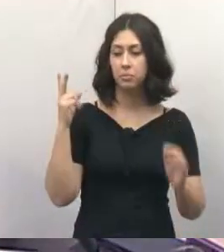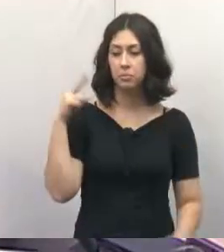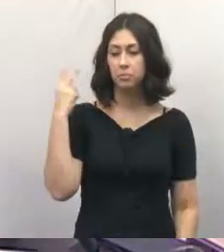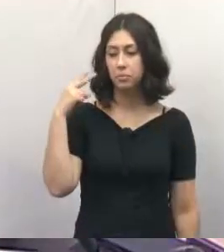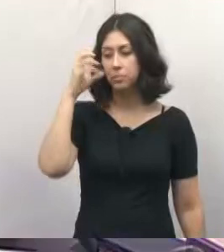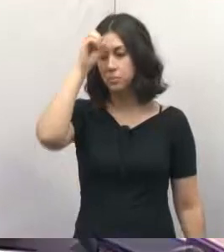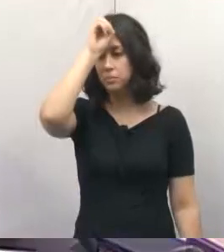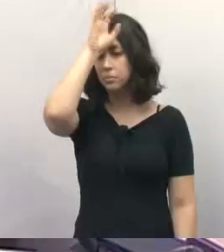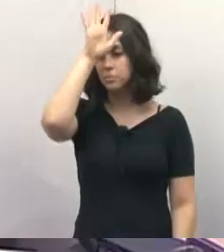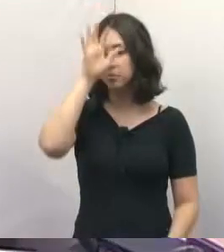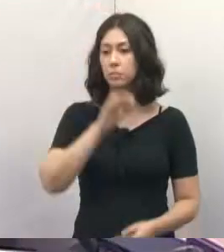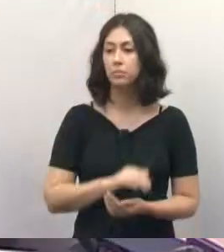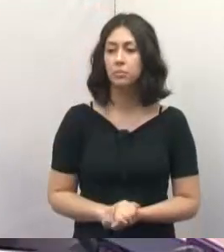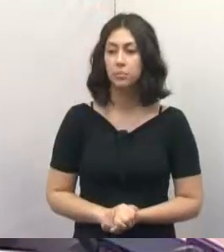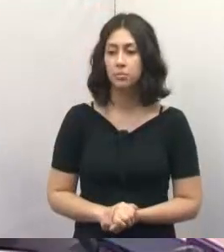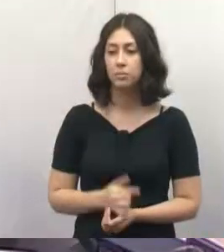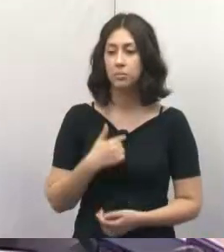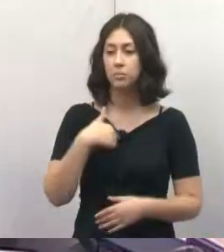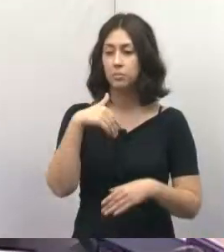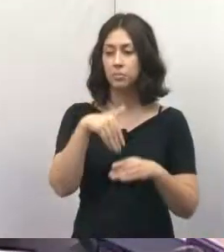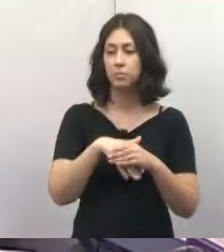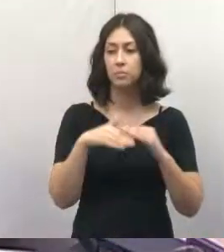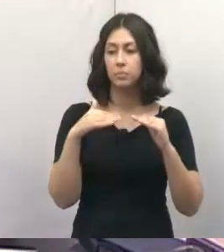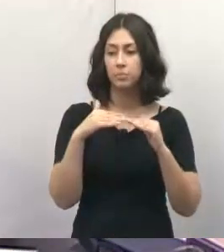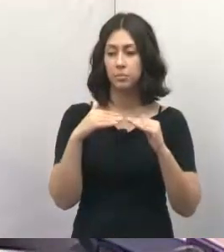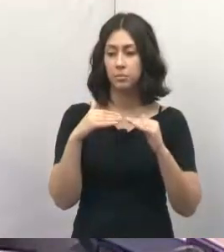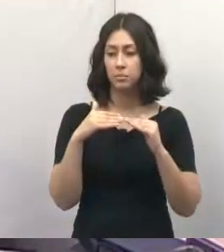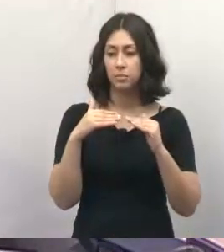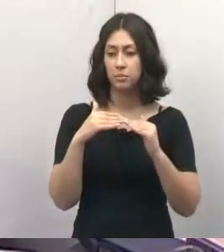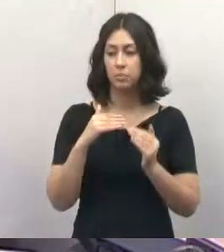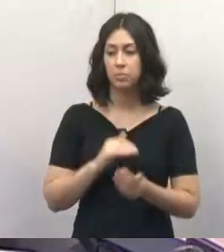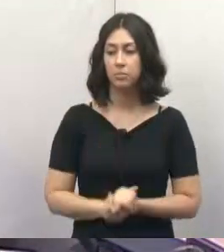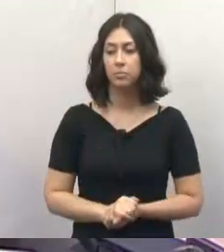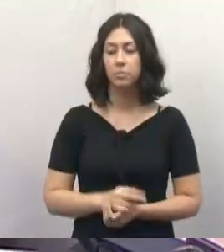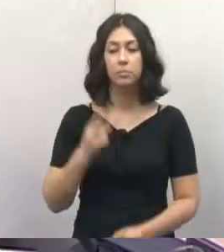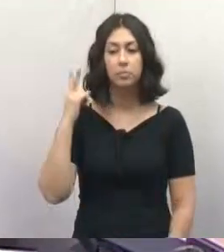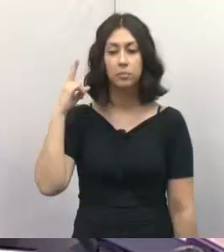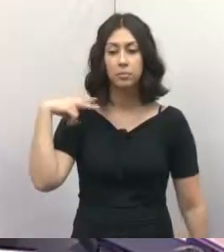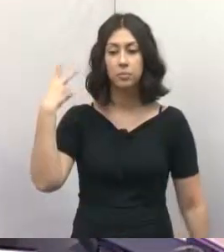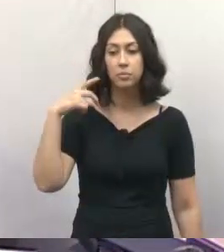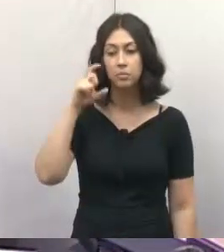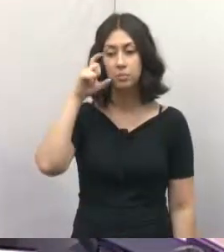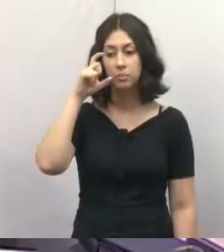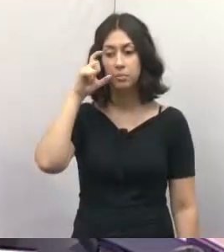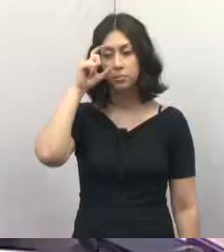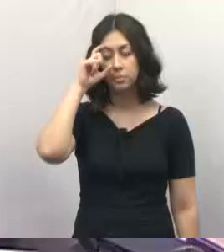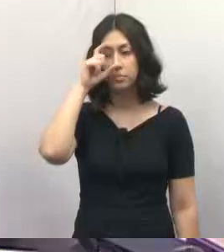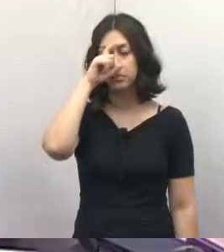Rodrigo Salomão. E meu voto é favorável. Como voto, vereador Abner.